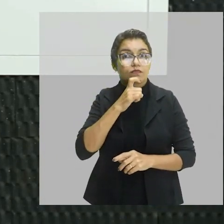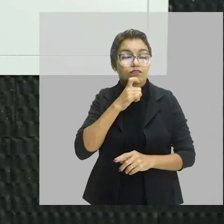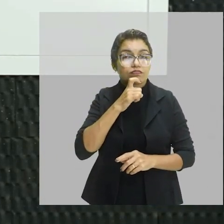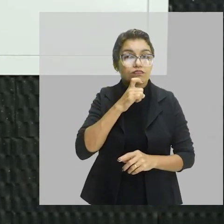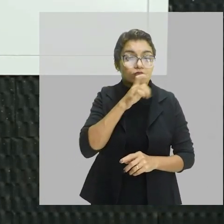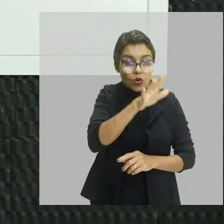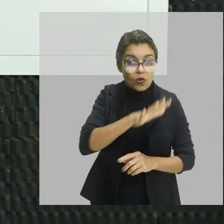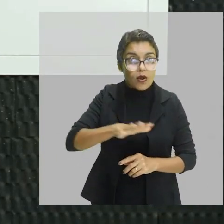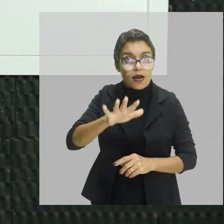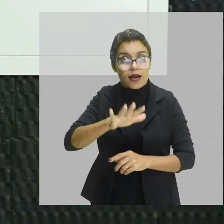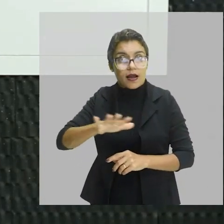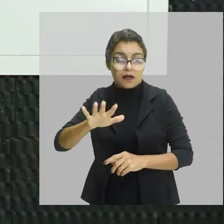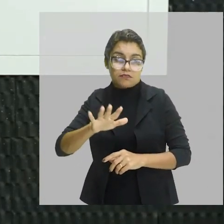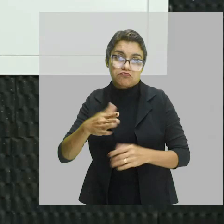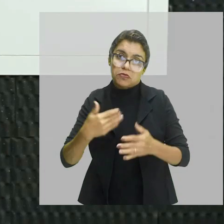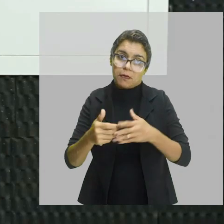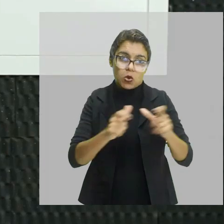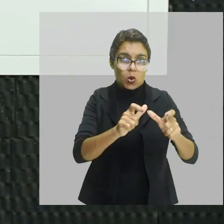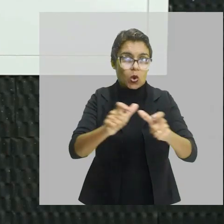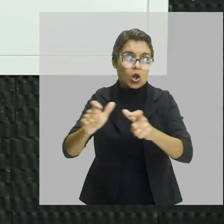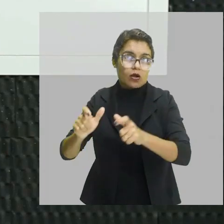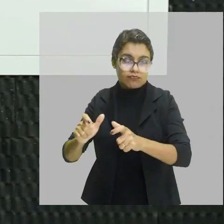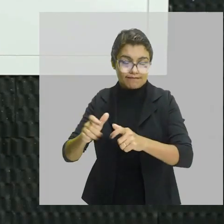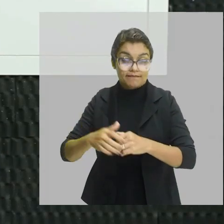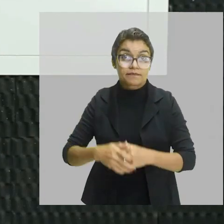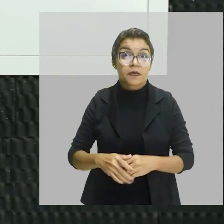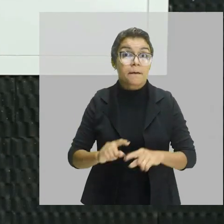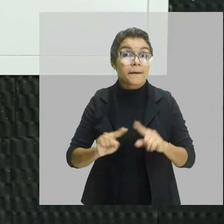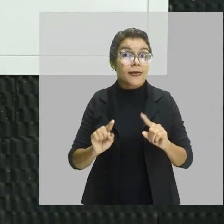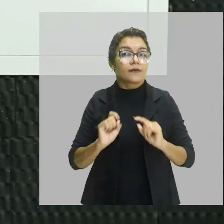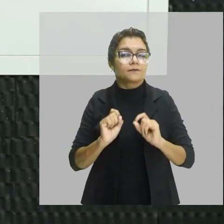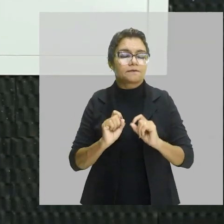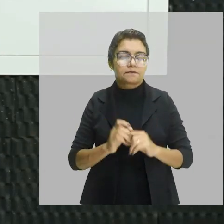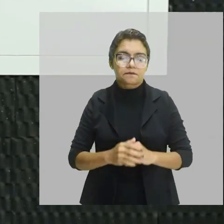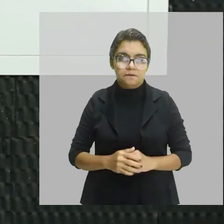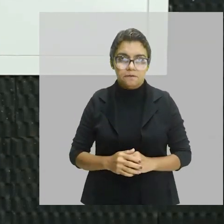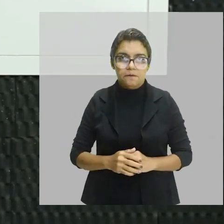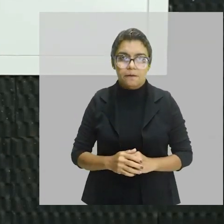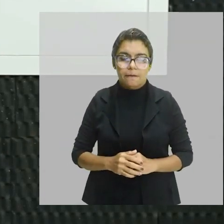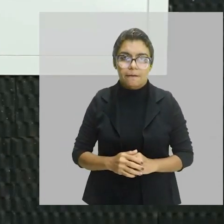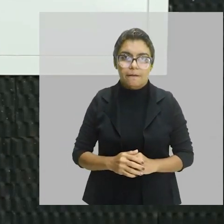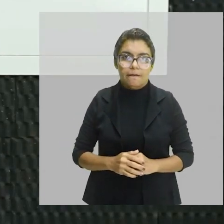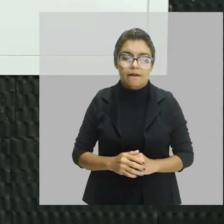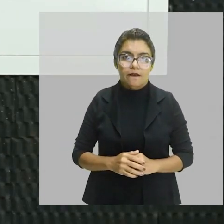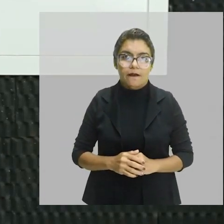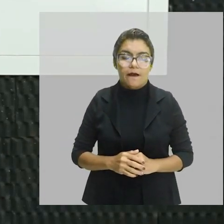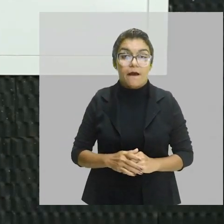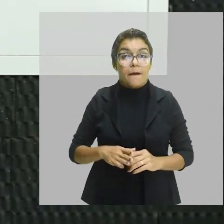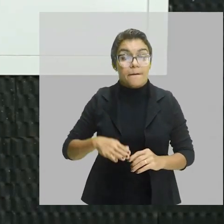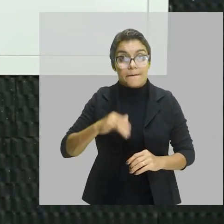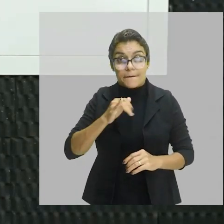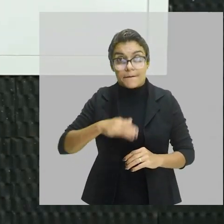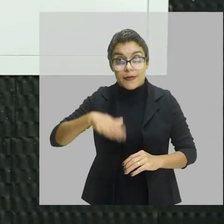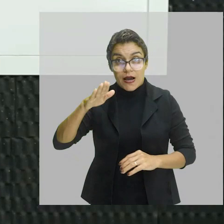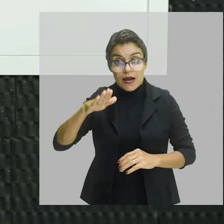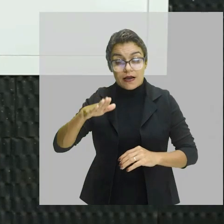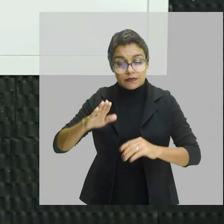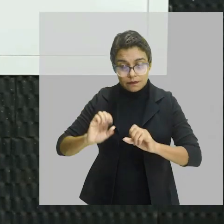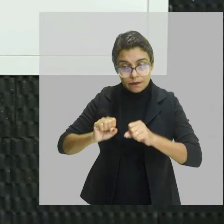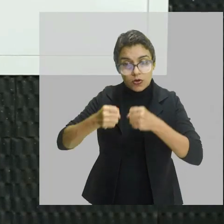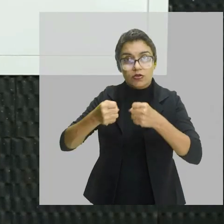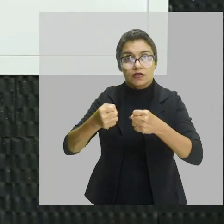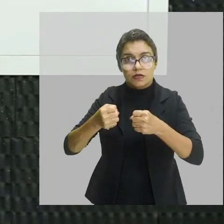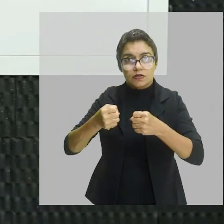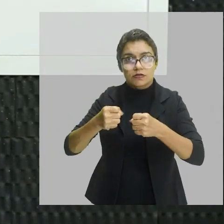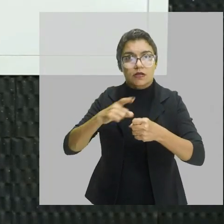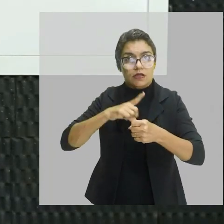ambiente, determinado ambiente, certo? Só que aqueles que têm maior potência conseguirão fazer esse